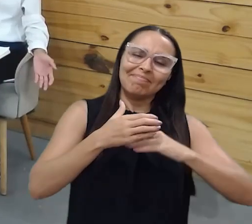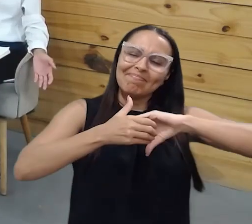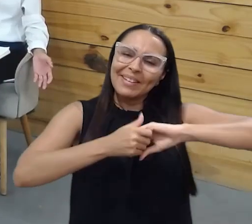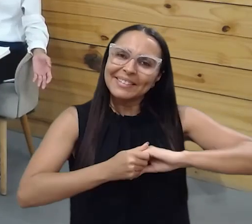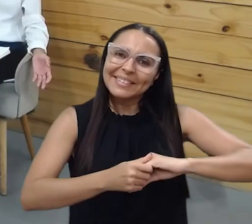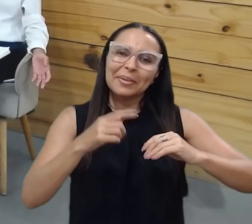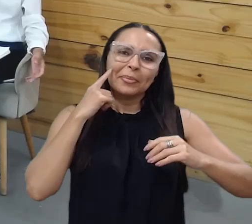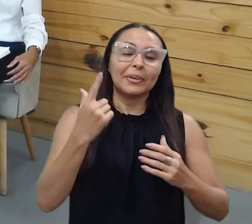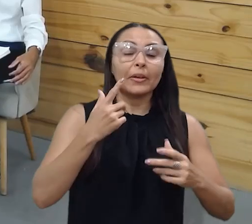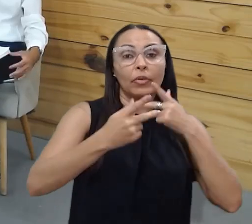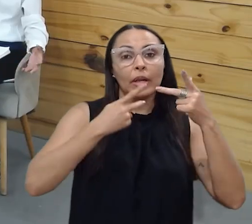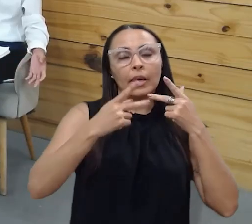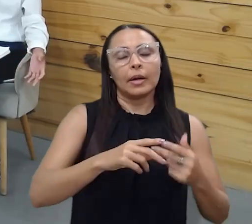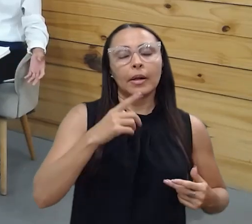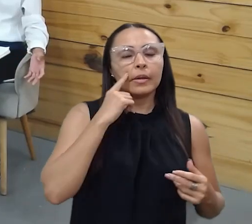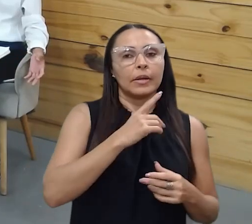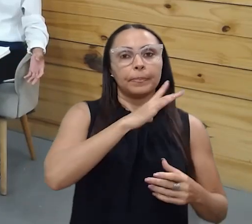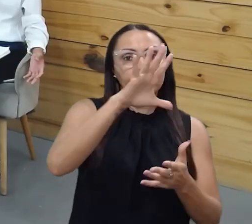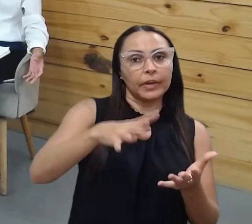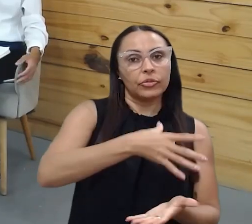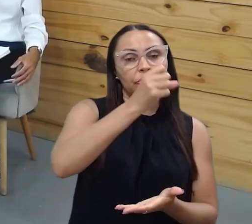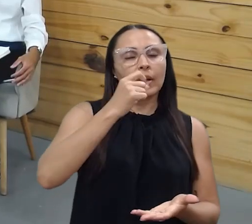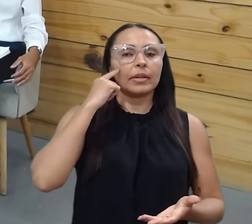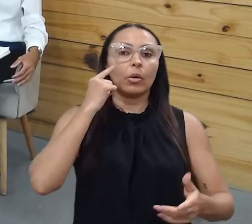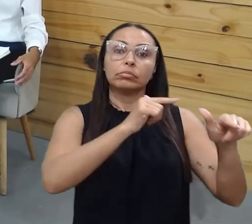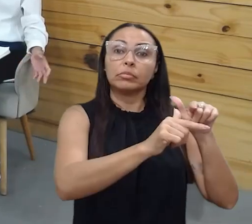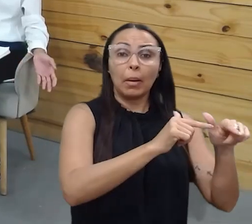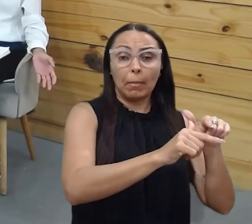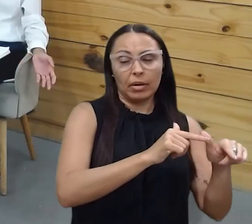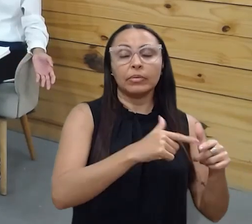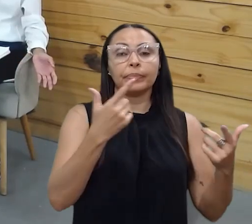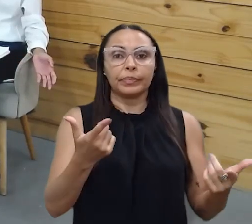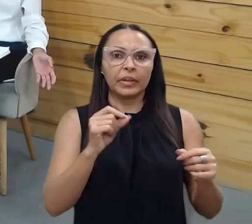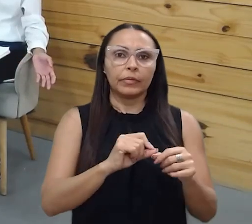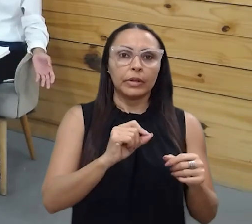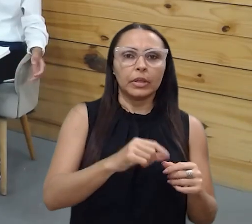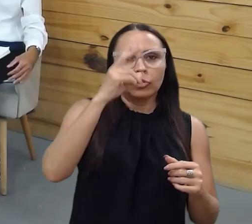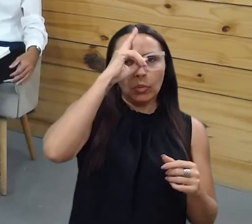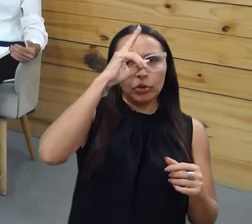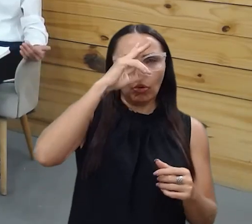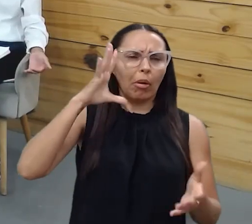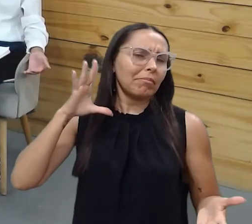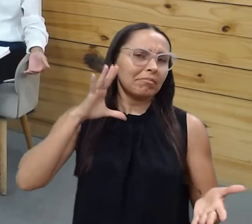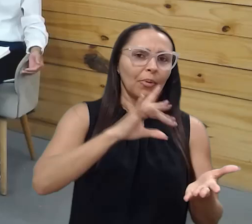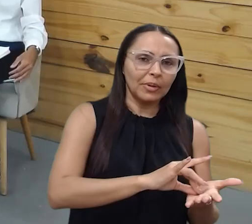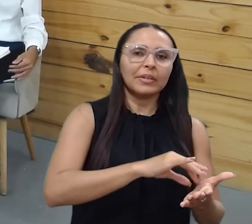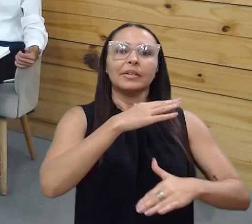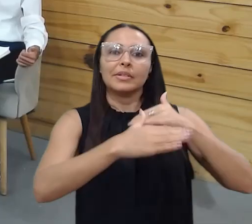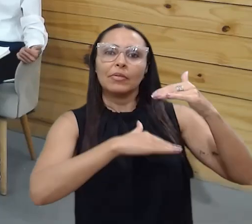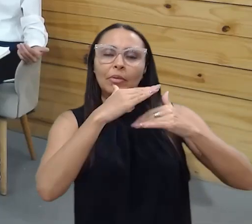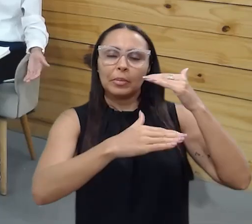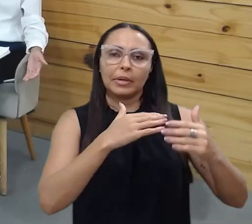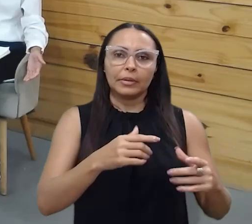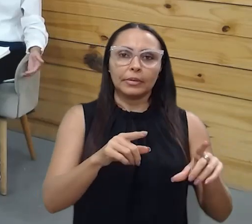poder falar de Aloysio, resgatar esse trabalho que ele fez e deixou um legado fundamental para o desenvolvimento do